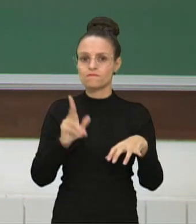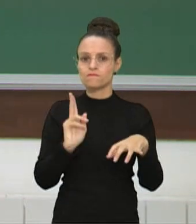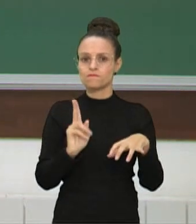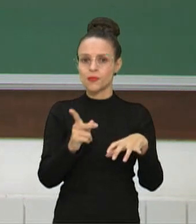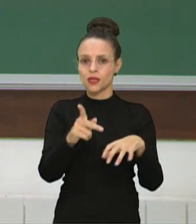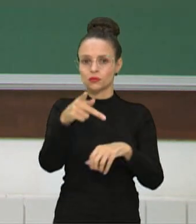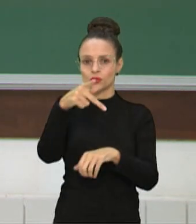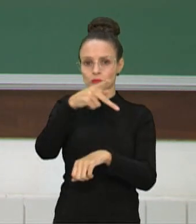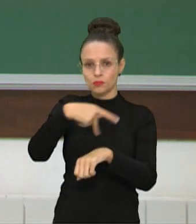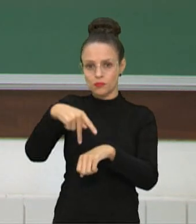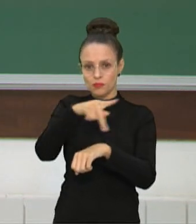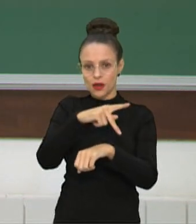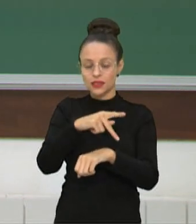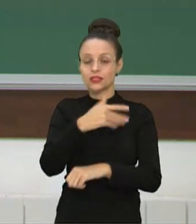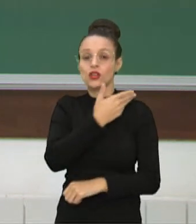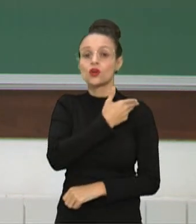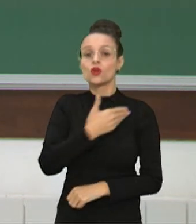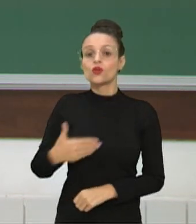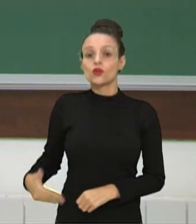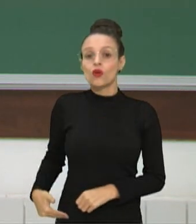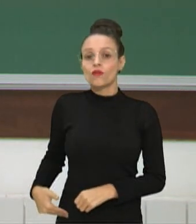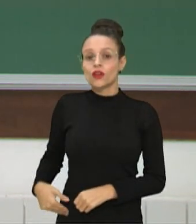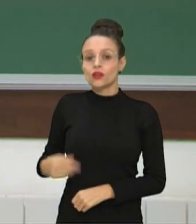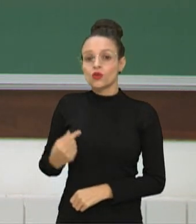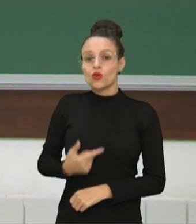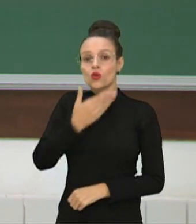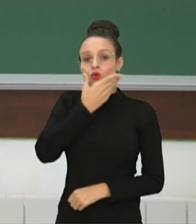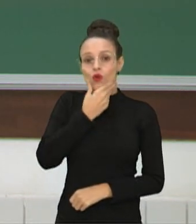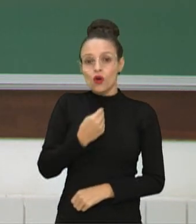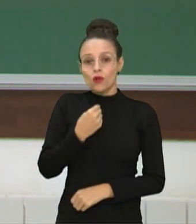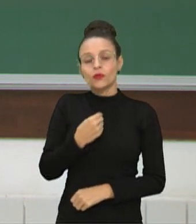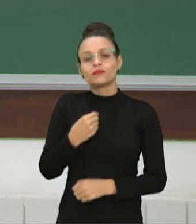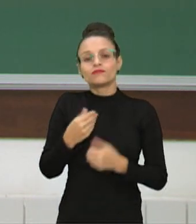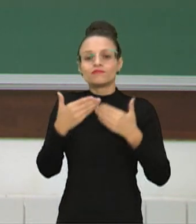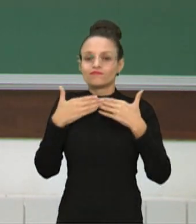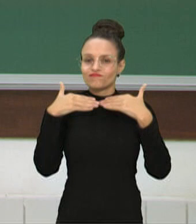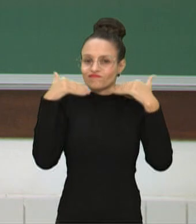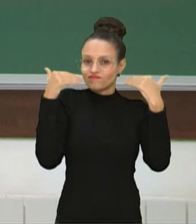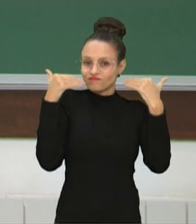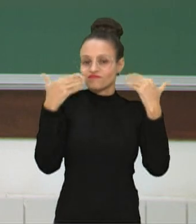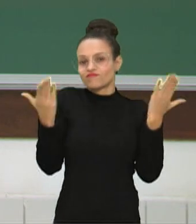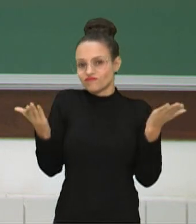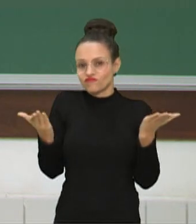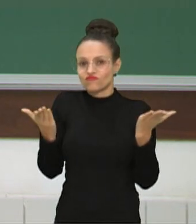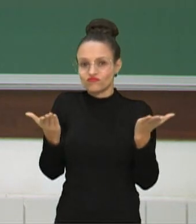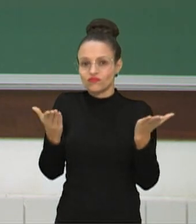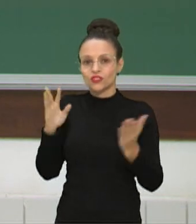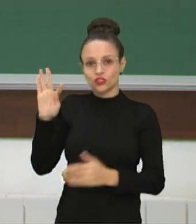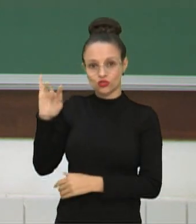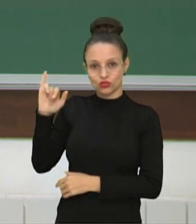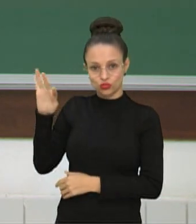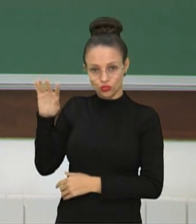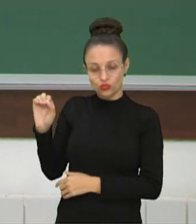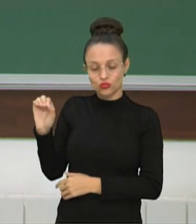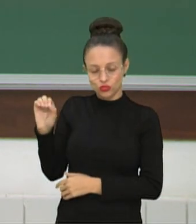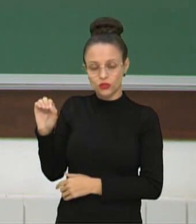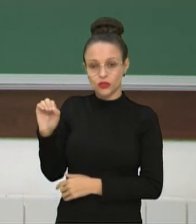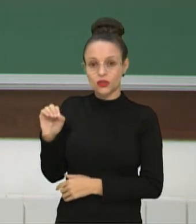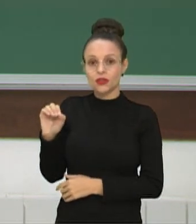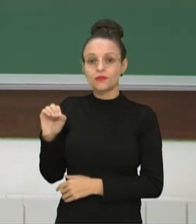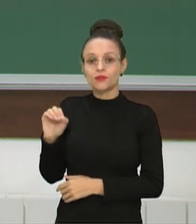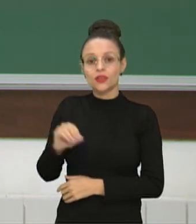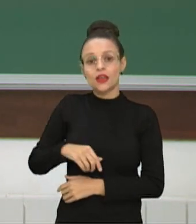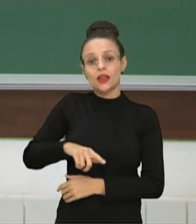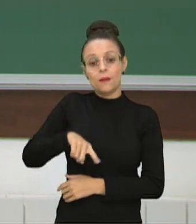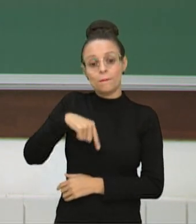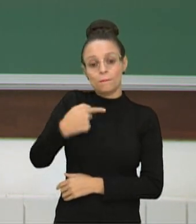país e vão ser governados por um homem que era carismático, Josip Broz Tito, e após a Segunda